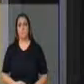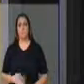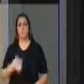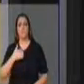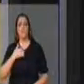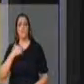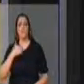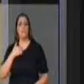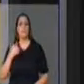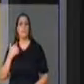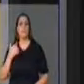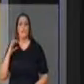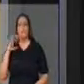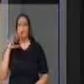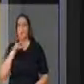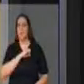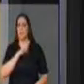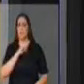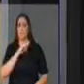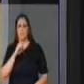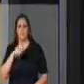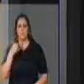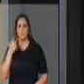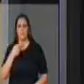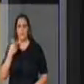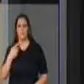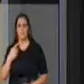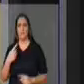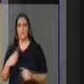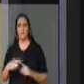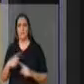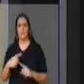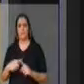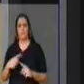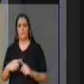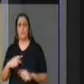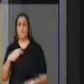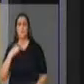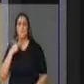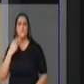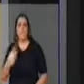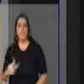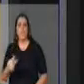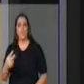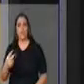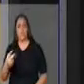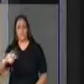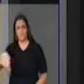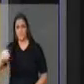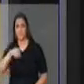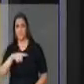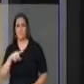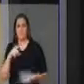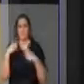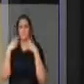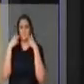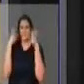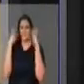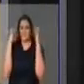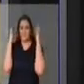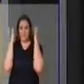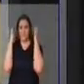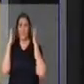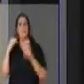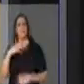da mesma forma que essa voz causa um certo constrangimento aos ouvidos, causa o